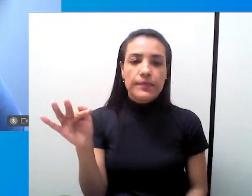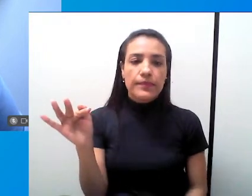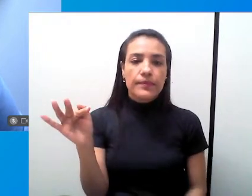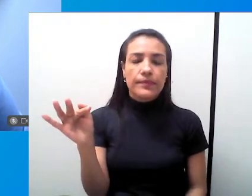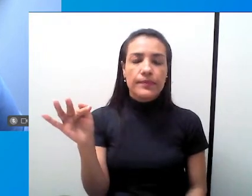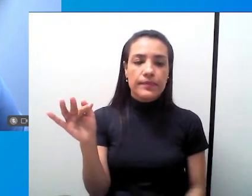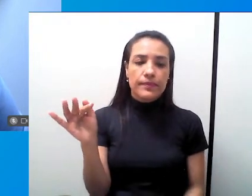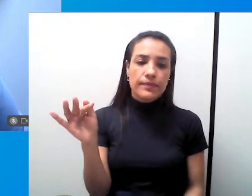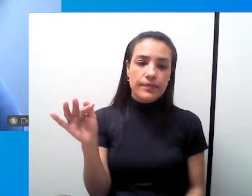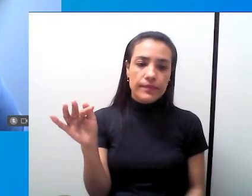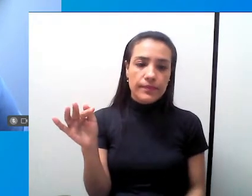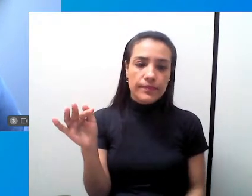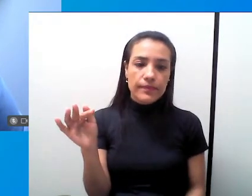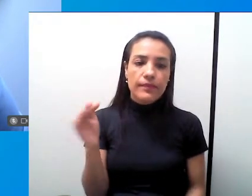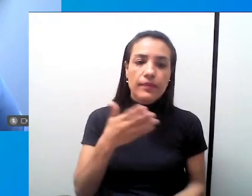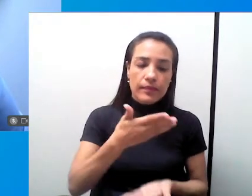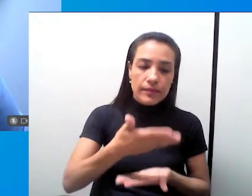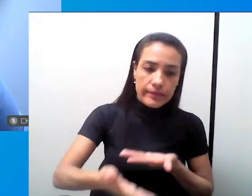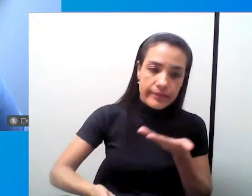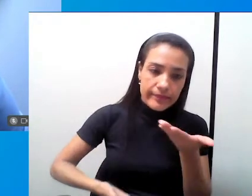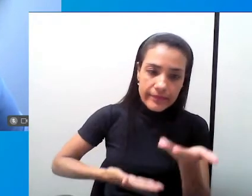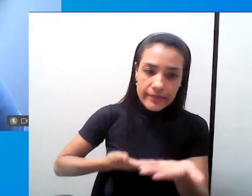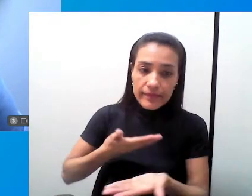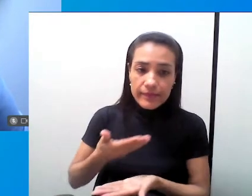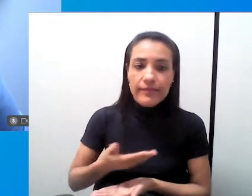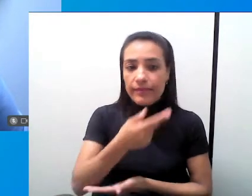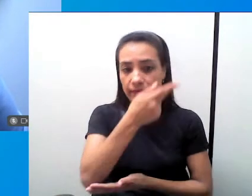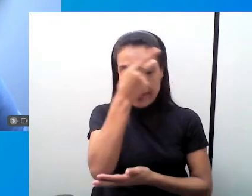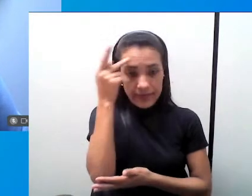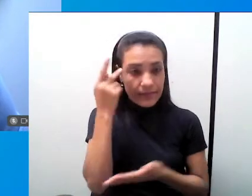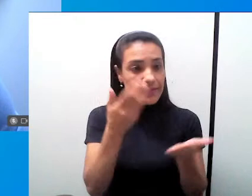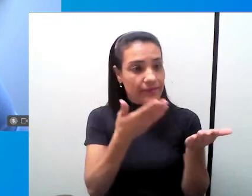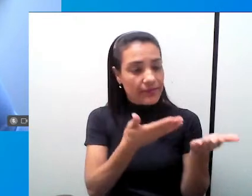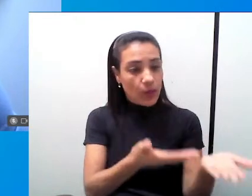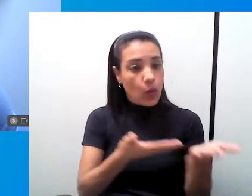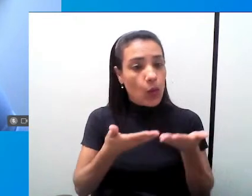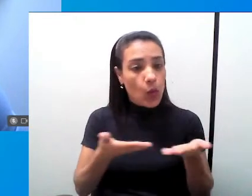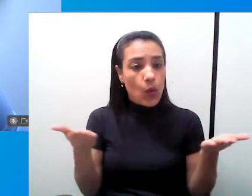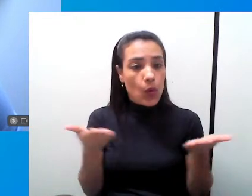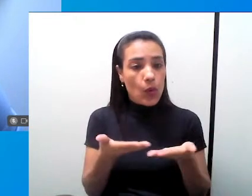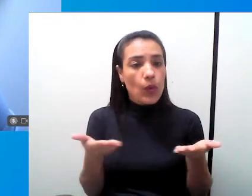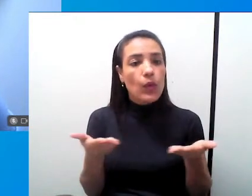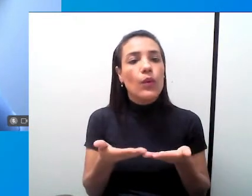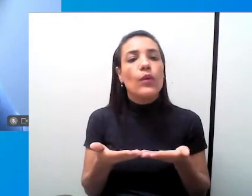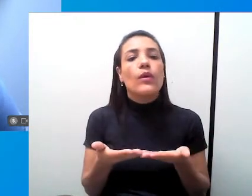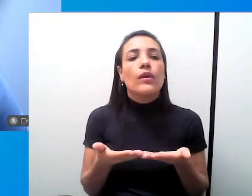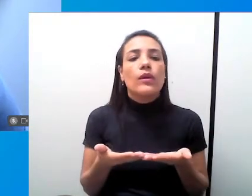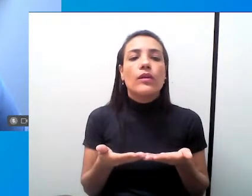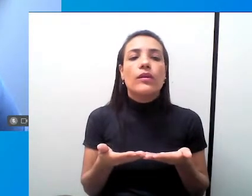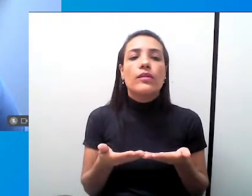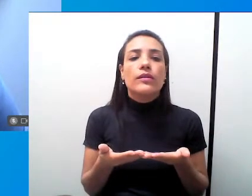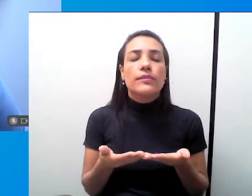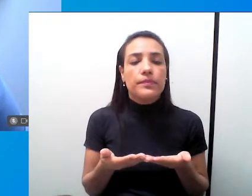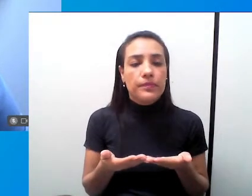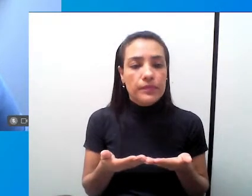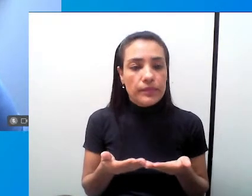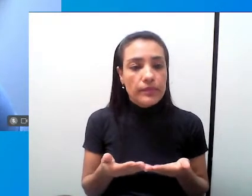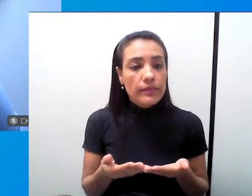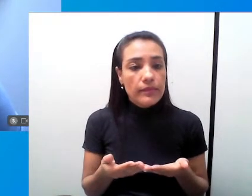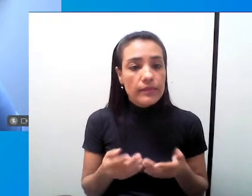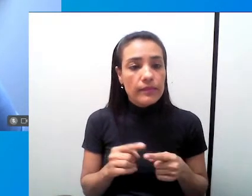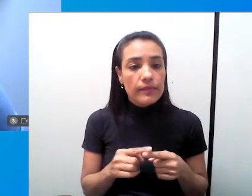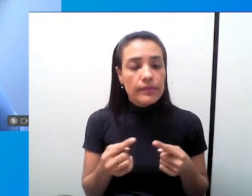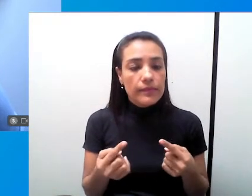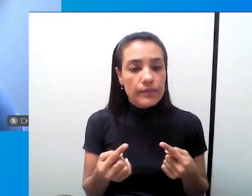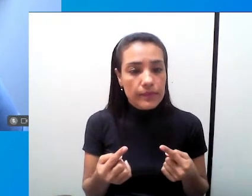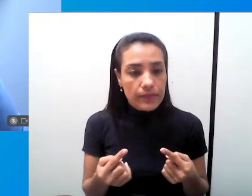aí a relação de convidados, de pessoas que estarão enriquecendo aqui o evento, então tentarei inclusive ficar até o final, porque esses